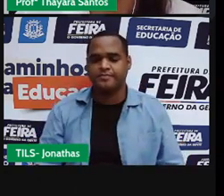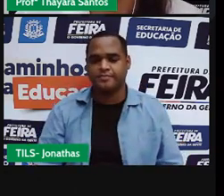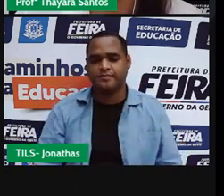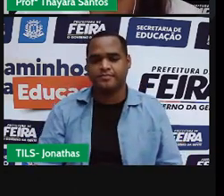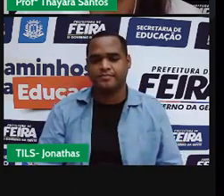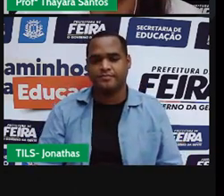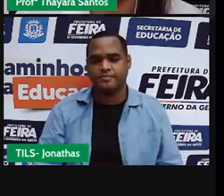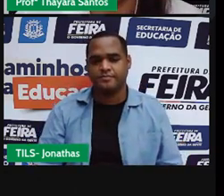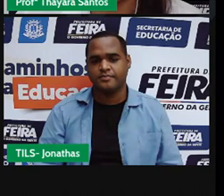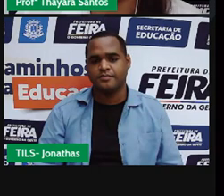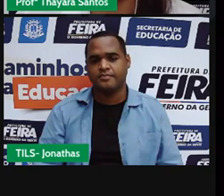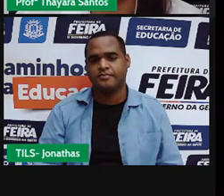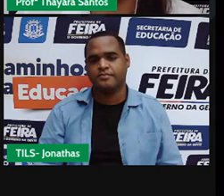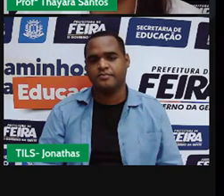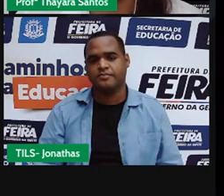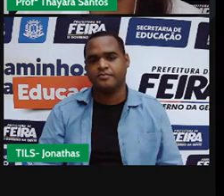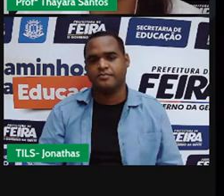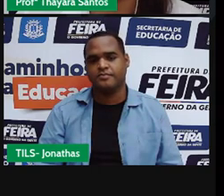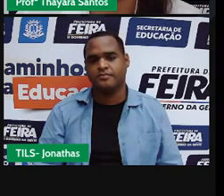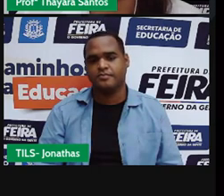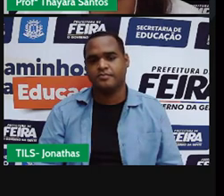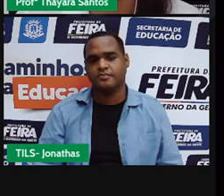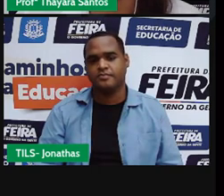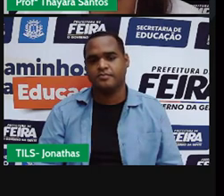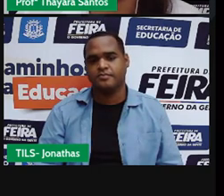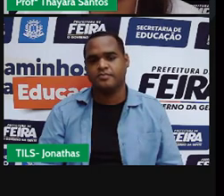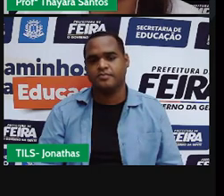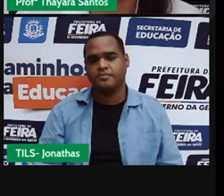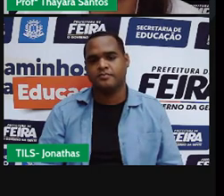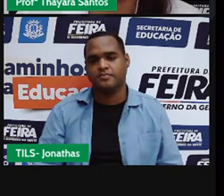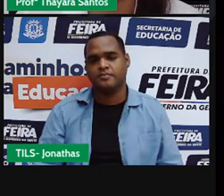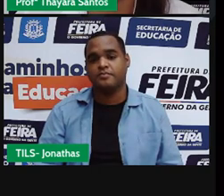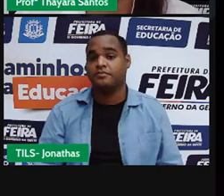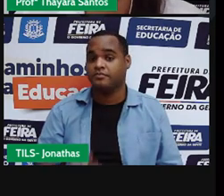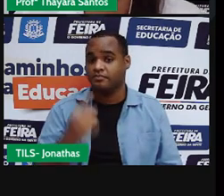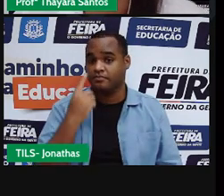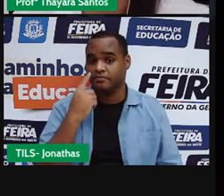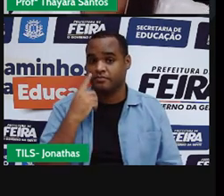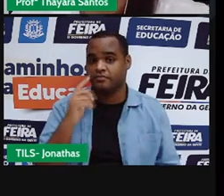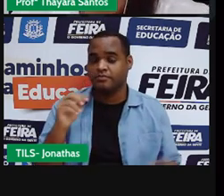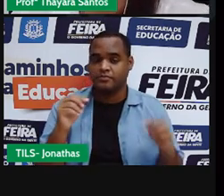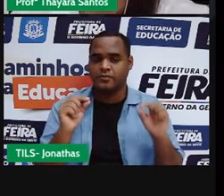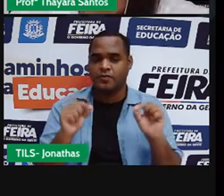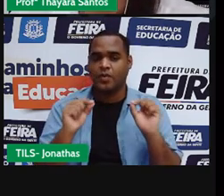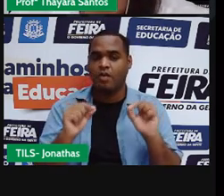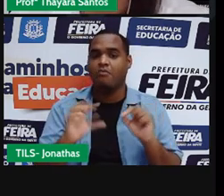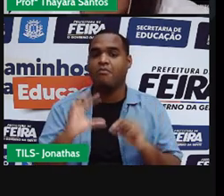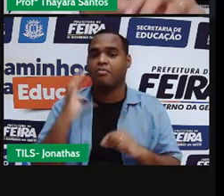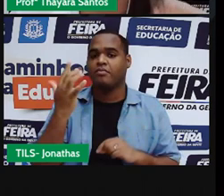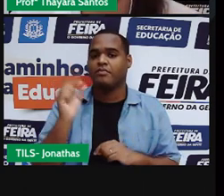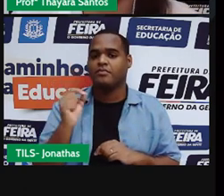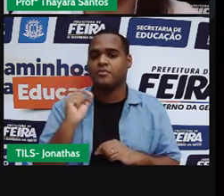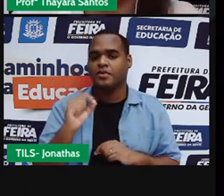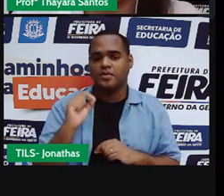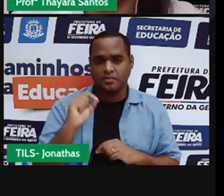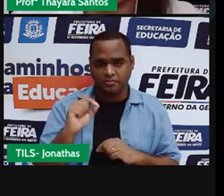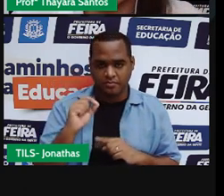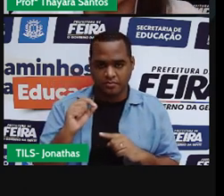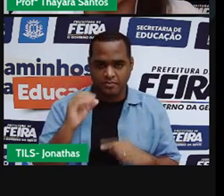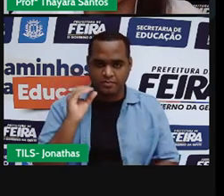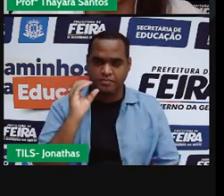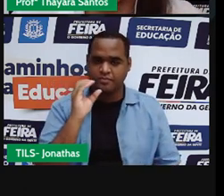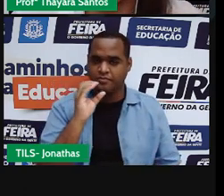lá. Aqui eu consigo controlar essa temperatura, estou aumentando ela. Olha o que está acontecendo. A temperatura ali